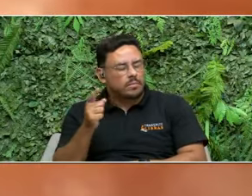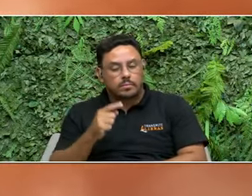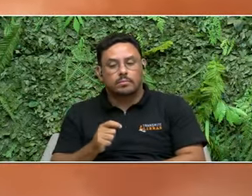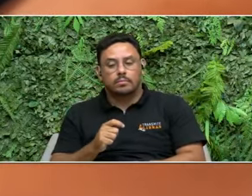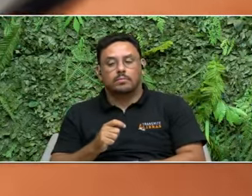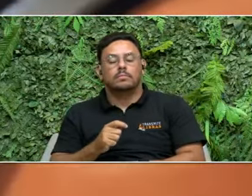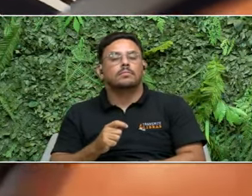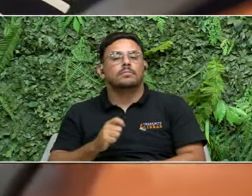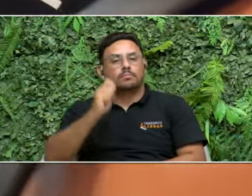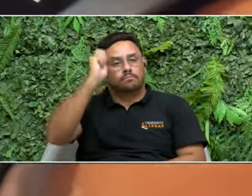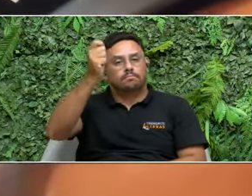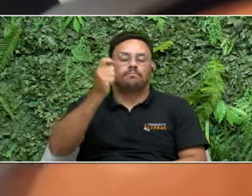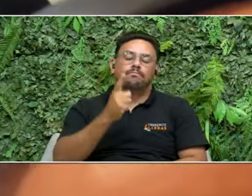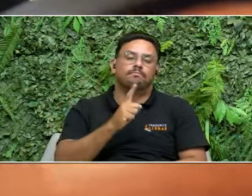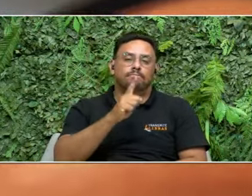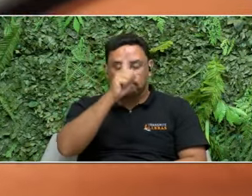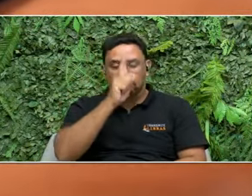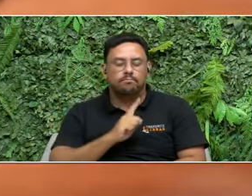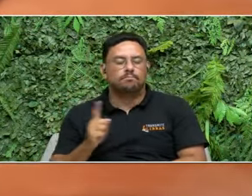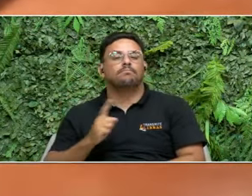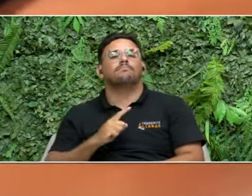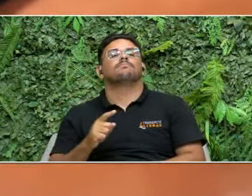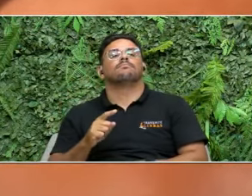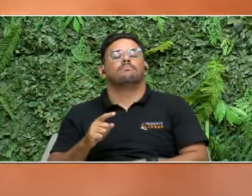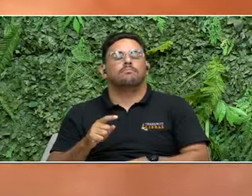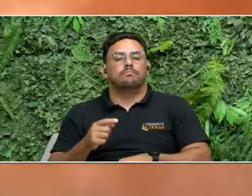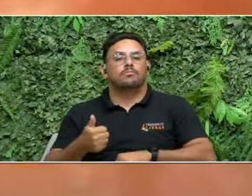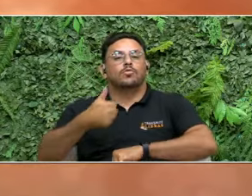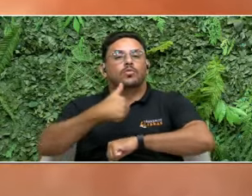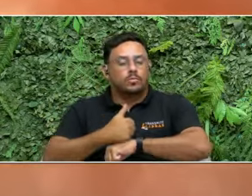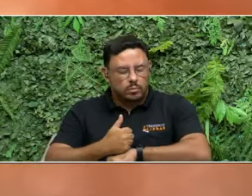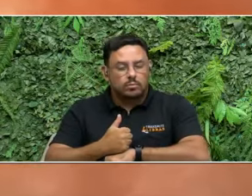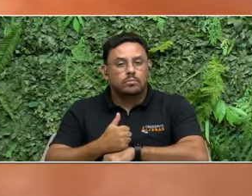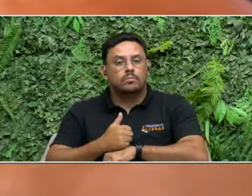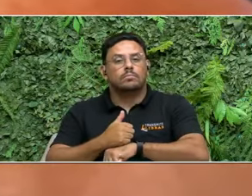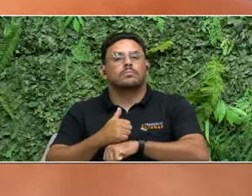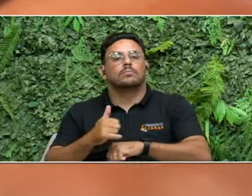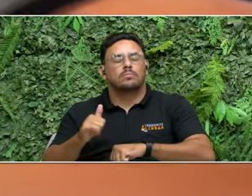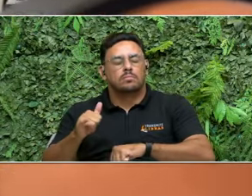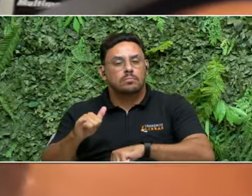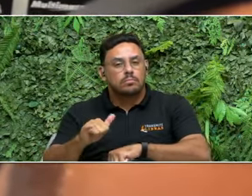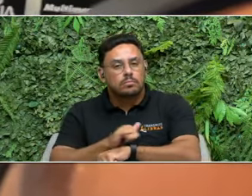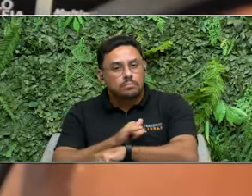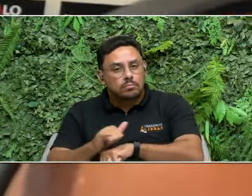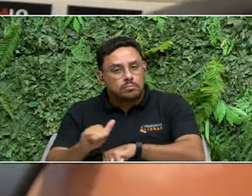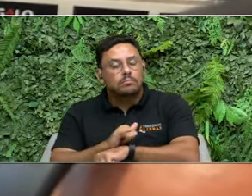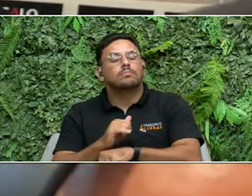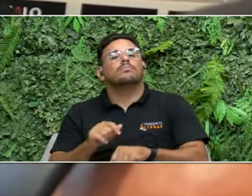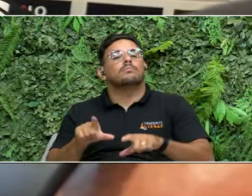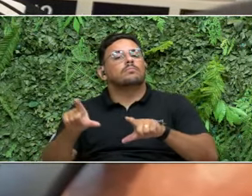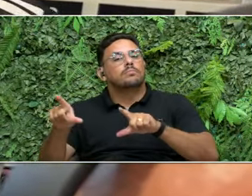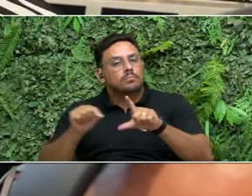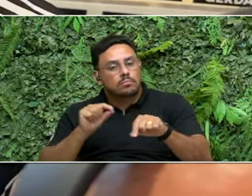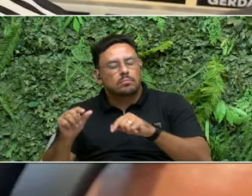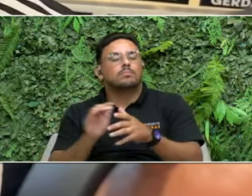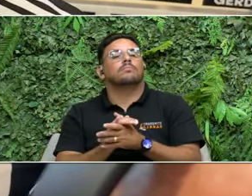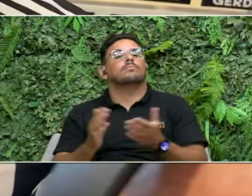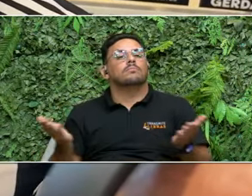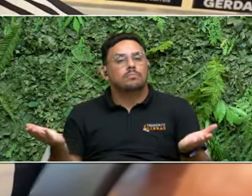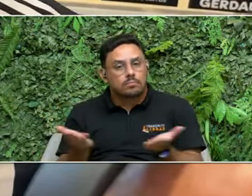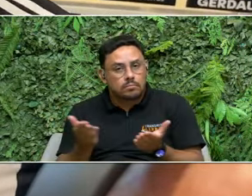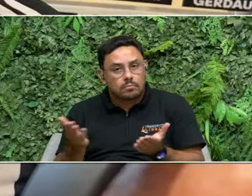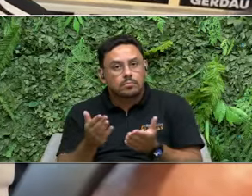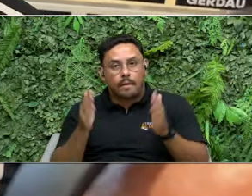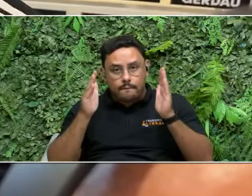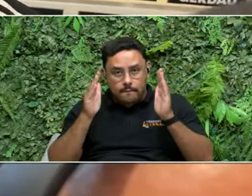não Jamais Jamais é subão tática ali o professor Gabi definiu fazer decidiu fazer é agora é